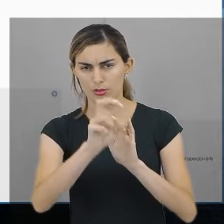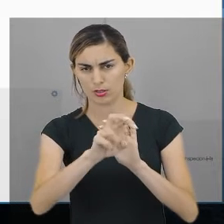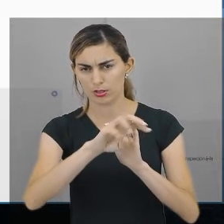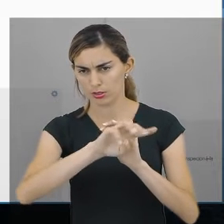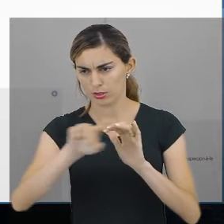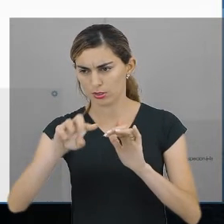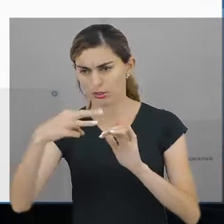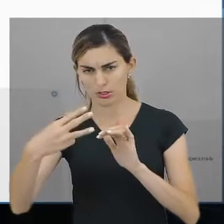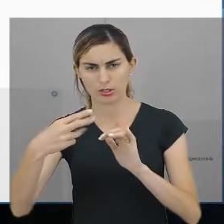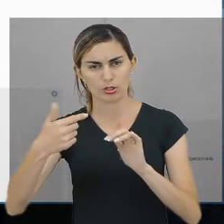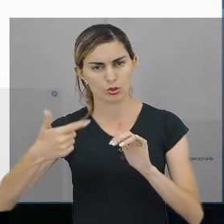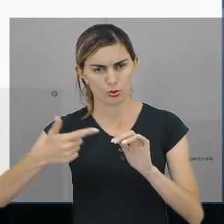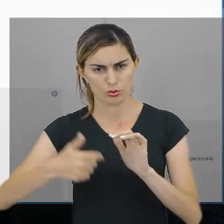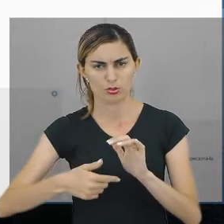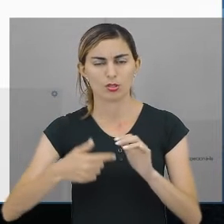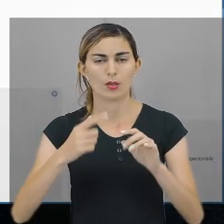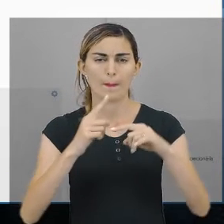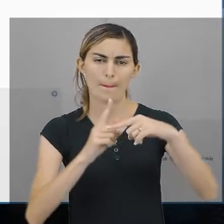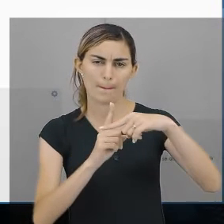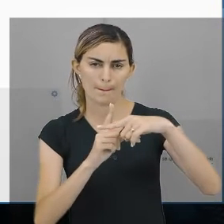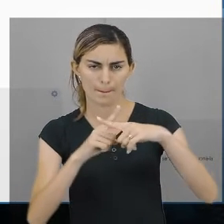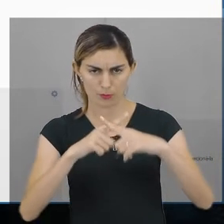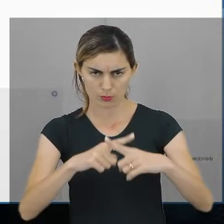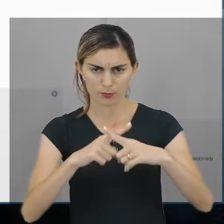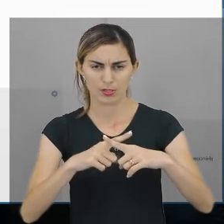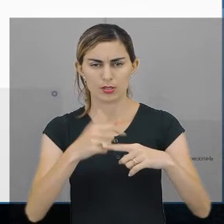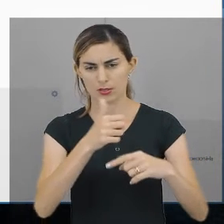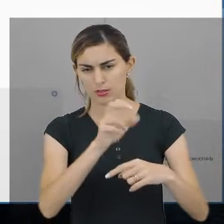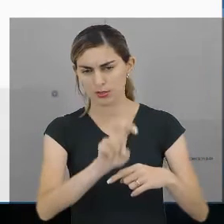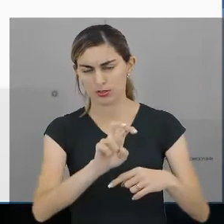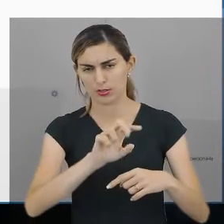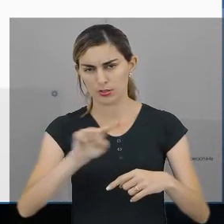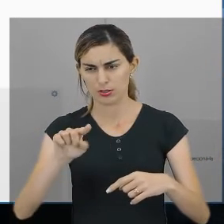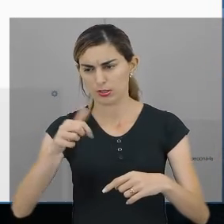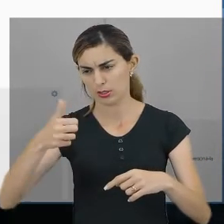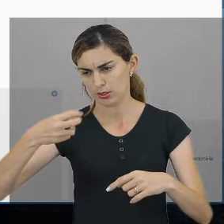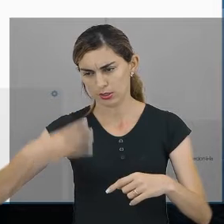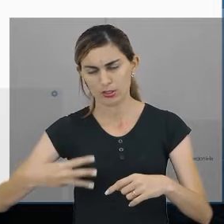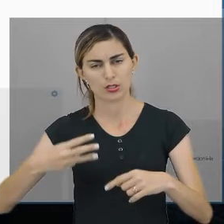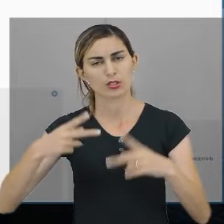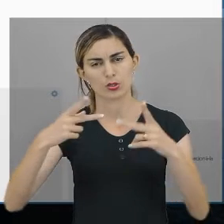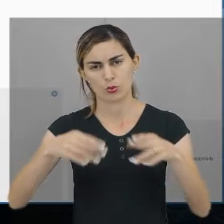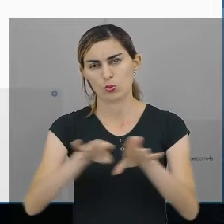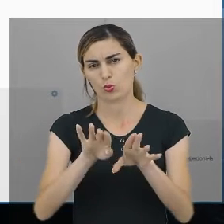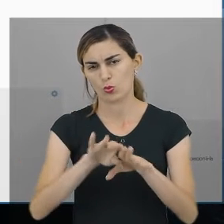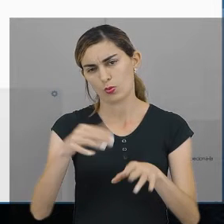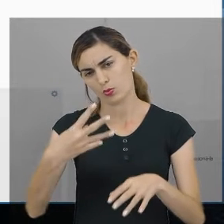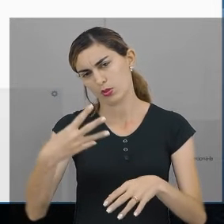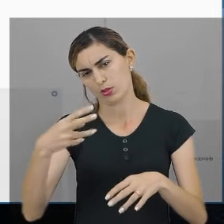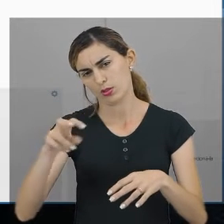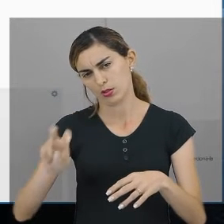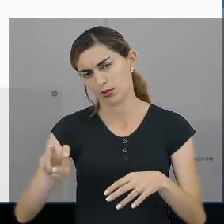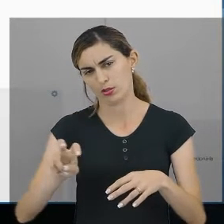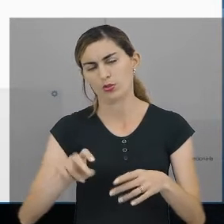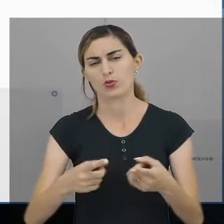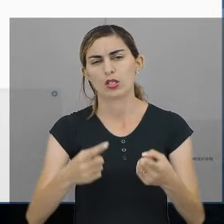12. Multiplicação de 15 e 3 é 45. E a divisão de 15 por 3 é